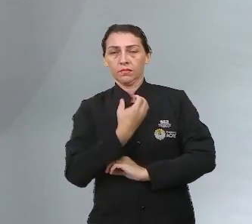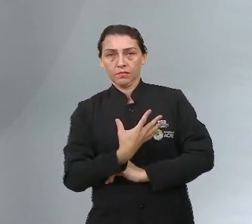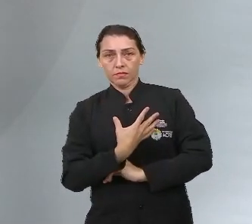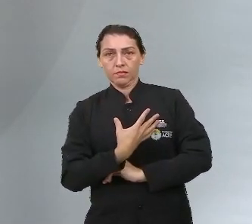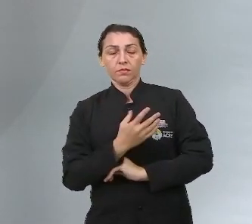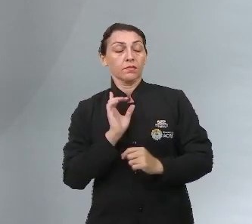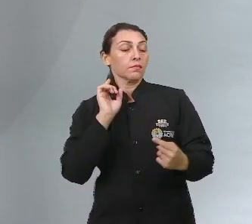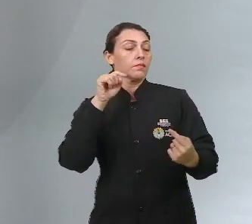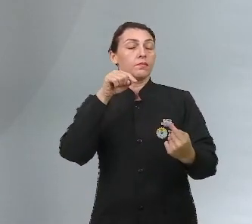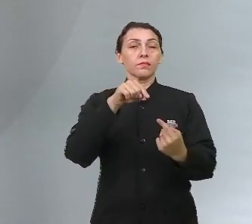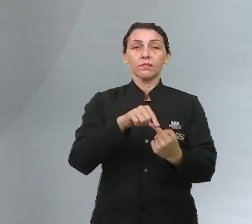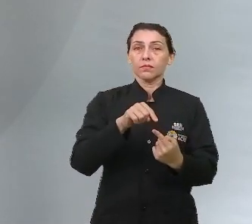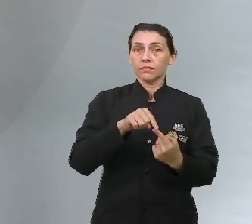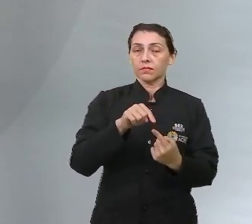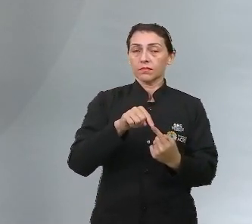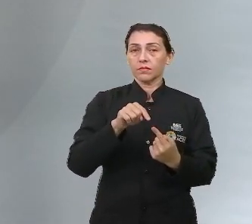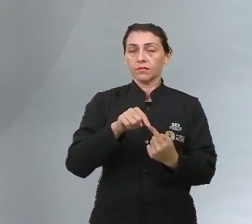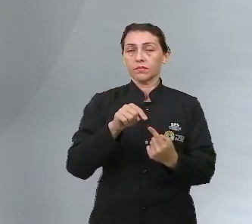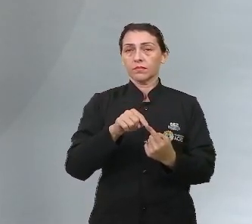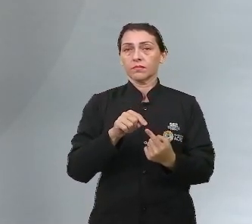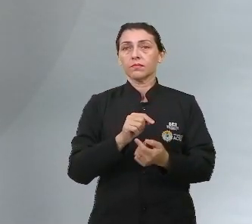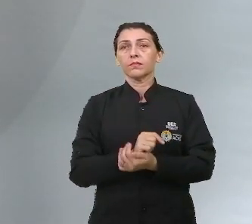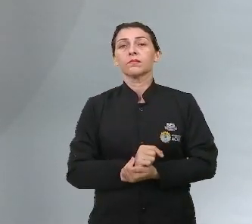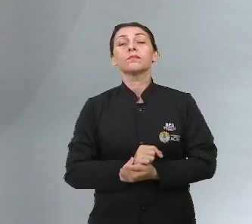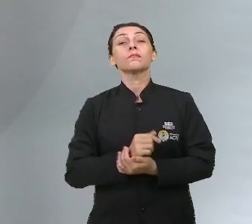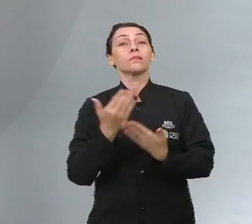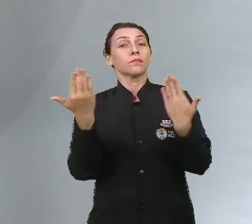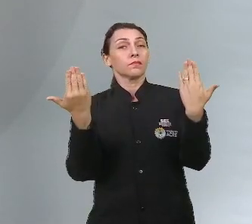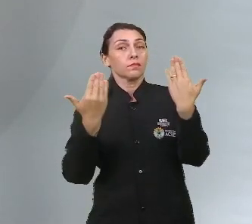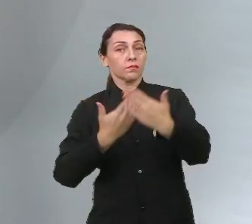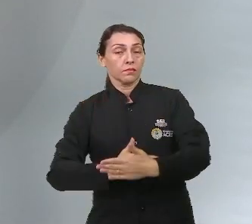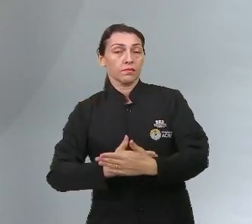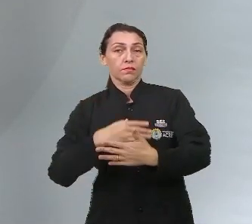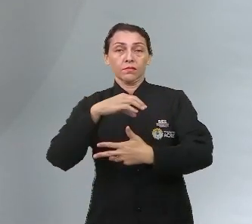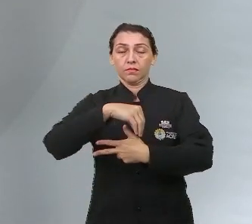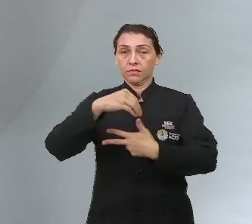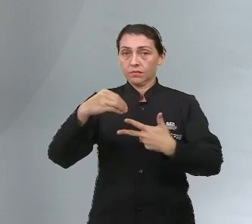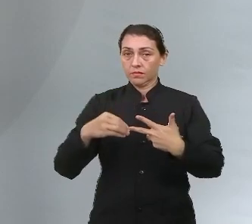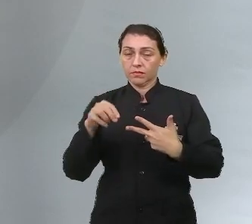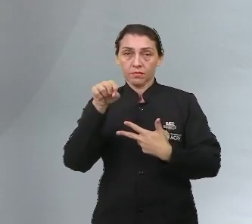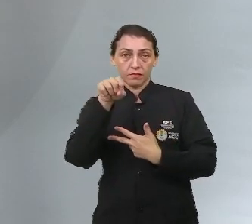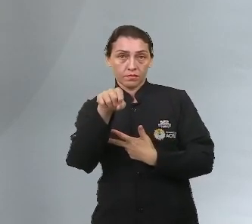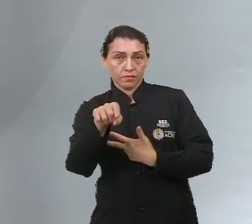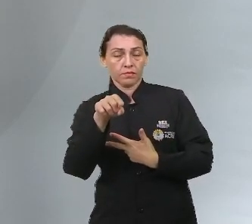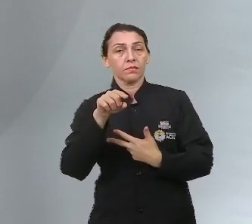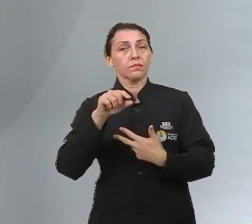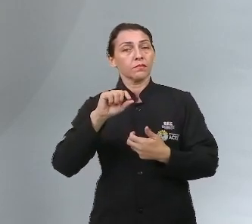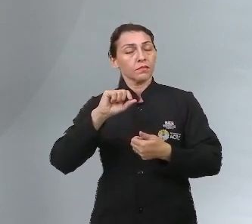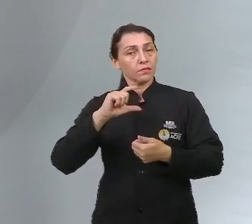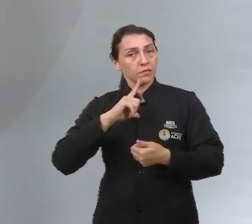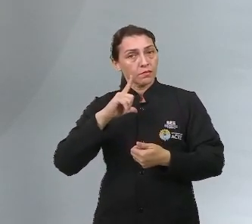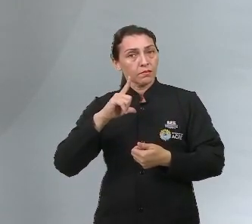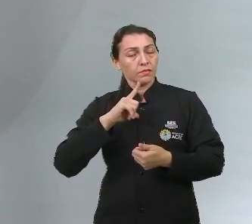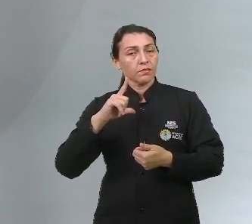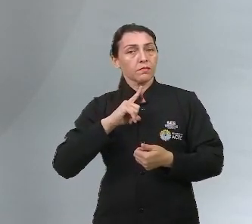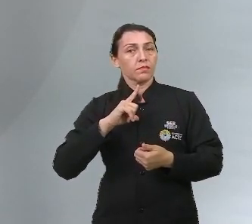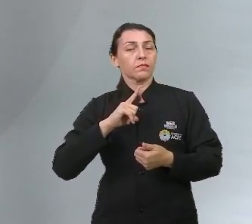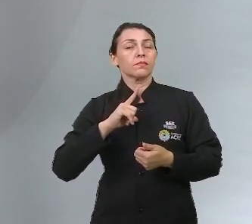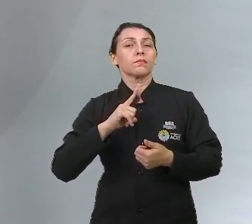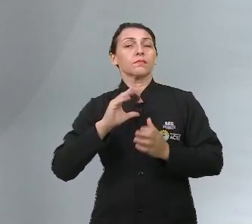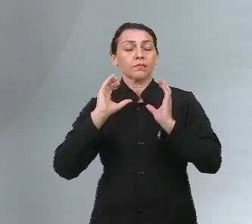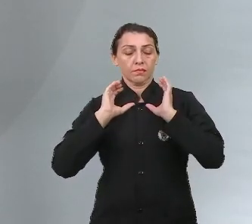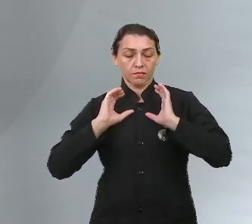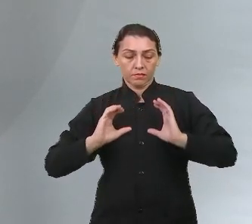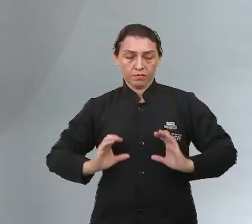Então, um dos objetivos da prova do Enem é que você exerça esse ato de cidadania.